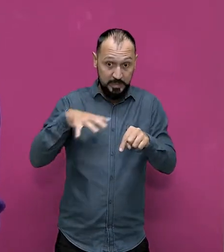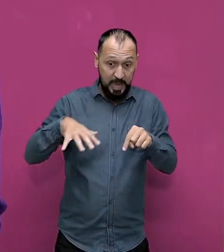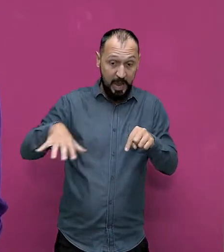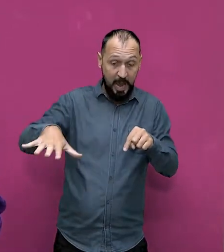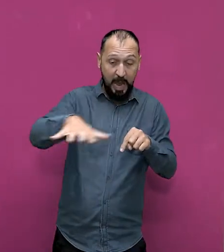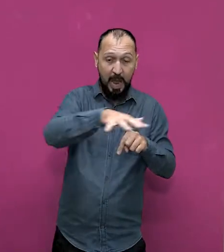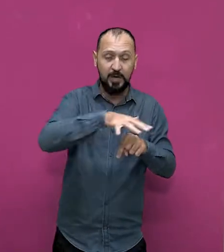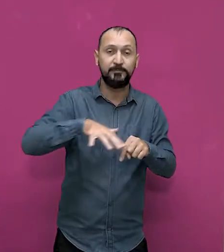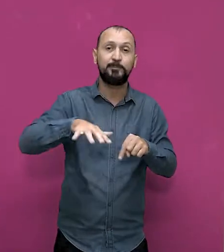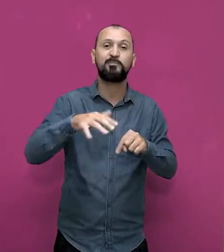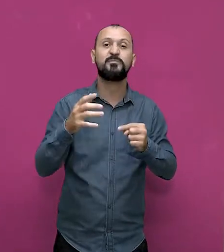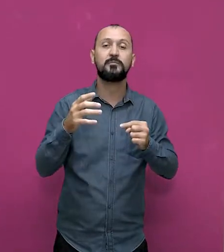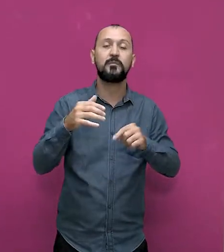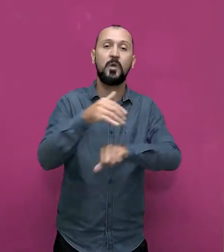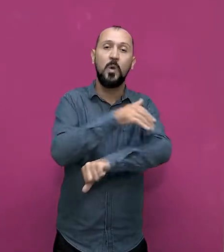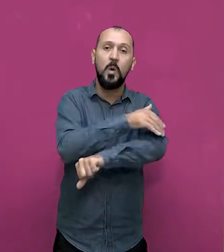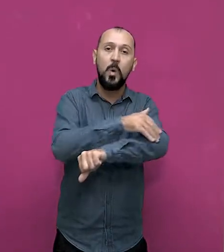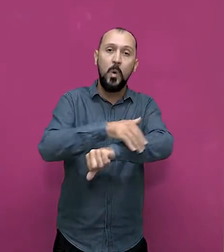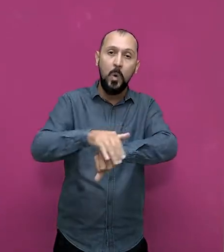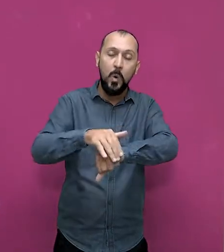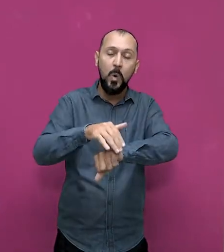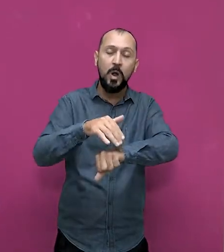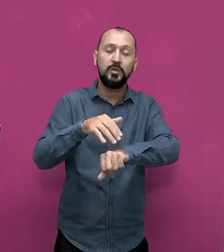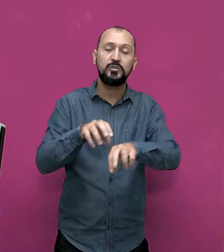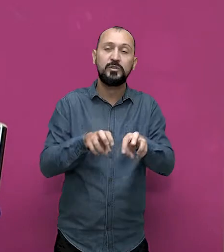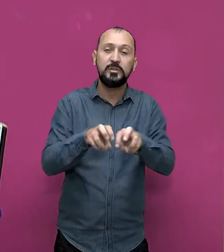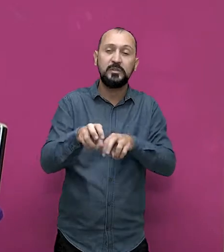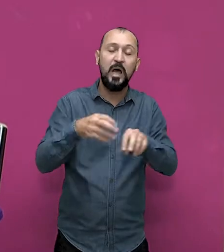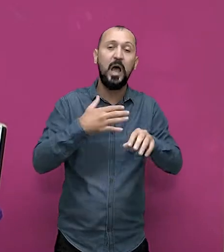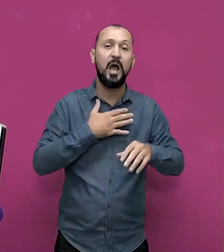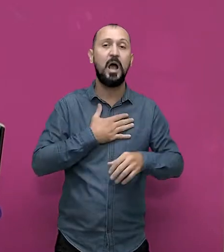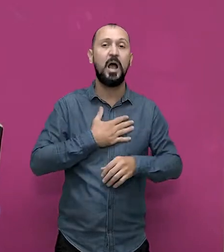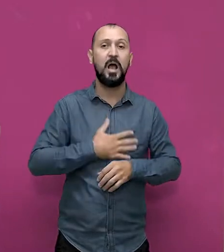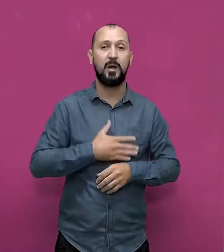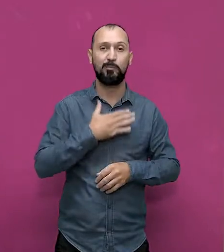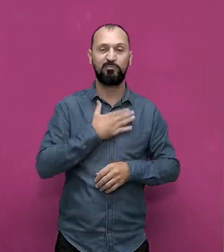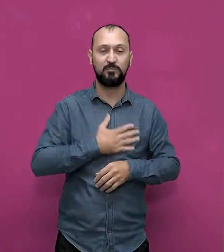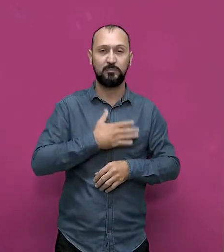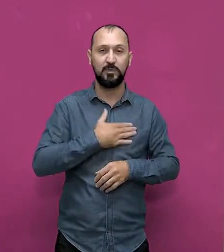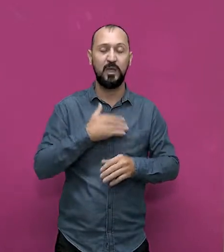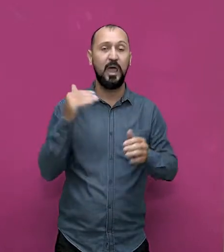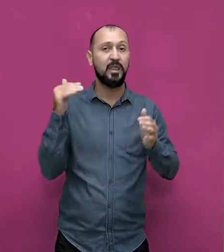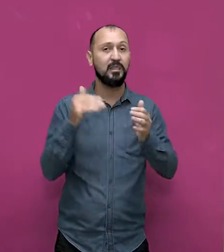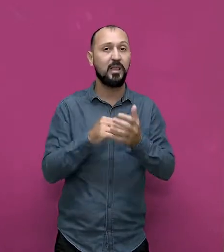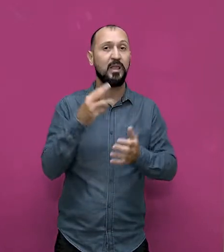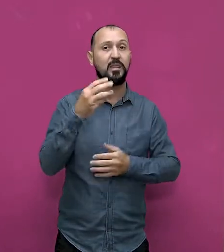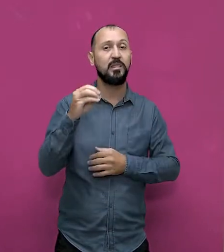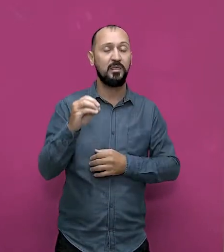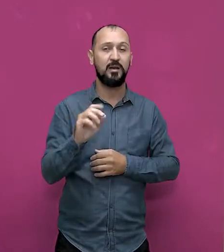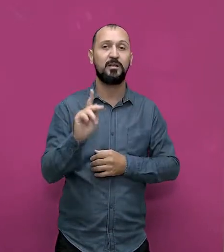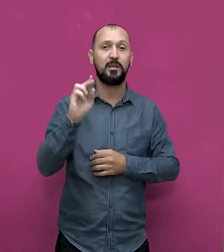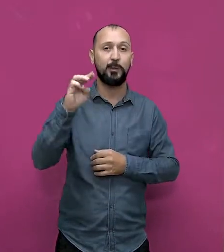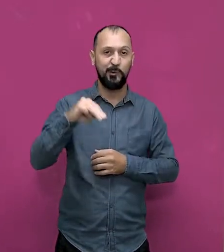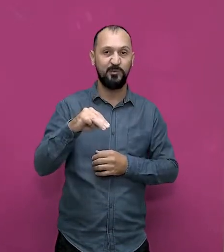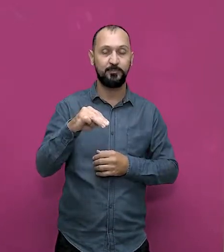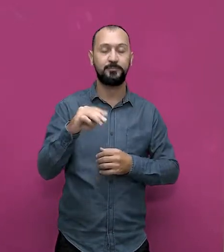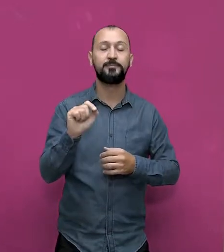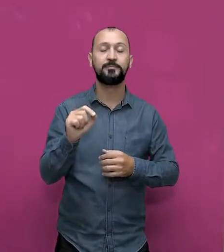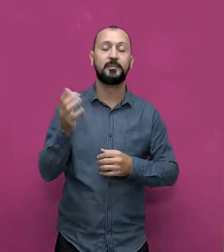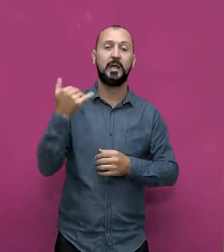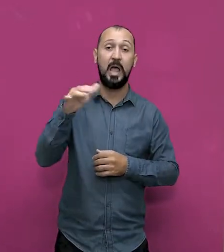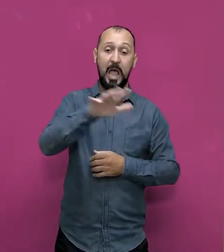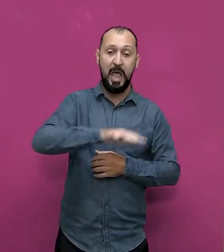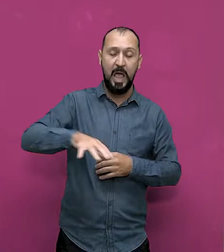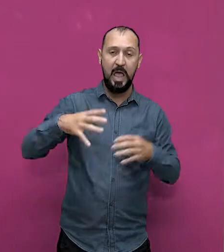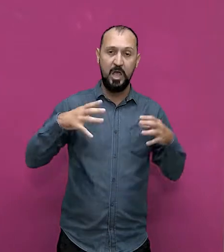vocês, no que a gente chama de rua de trânsito calmo, de tráfego calmo, que é até 30 km por hora, onde,